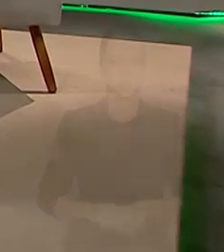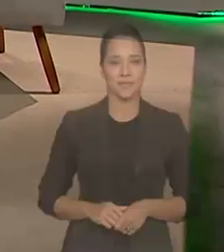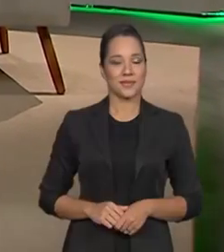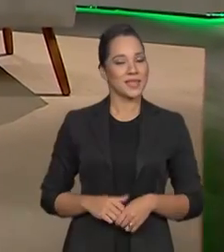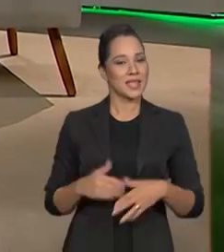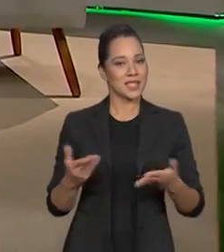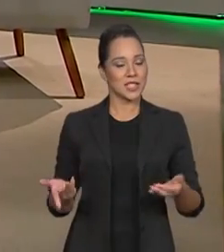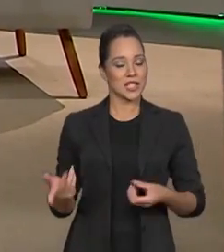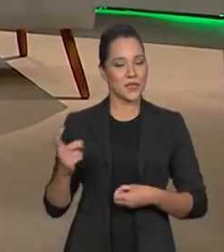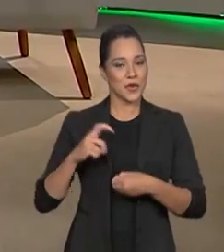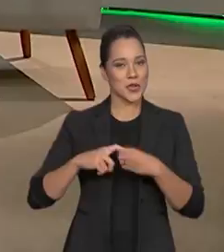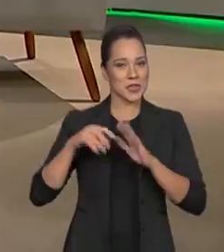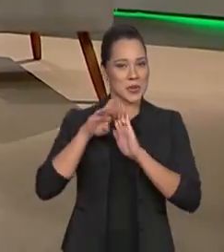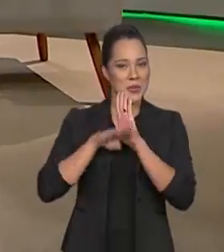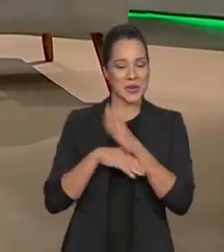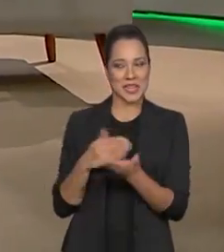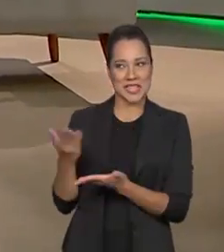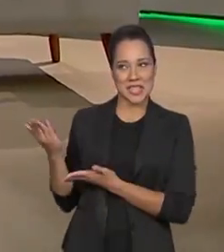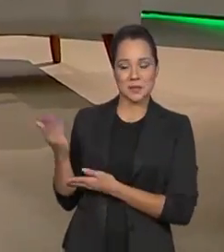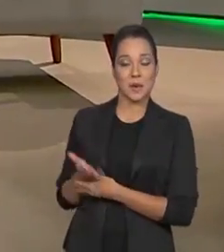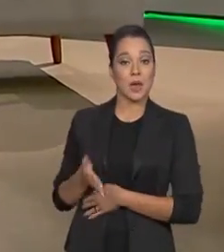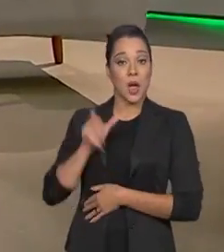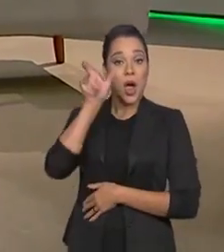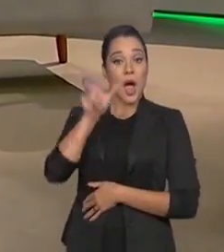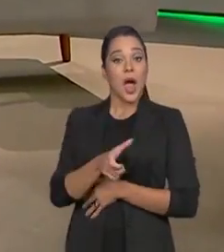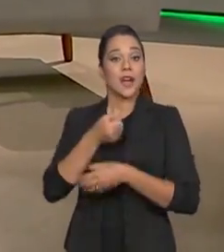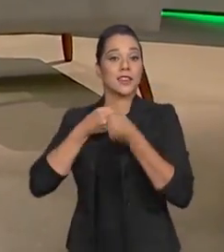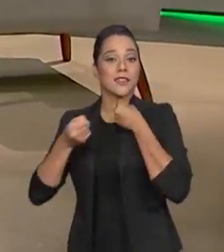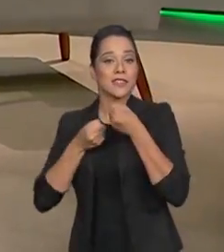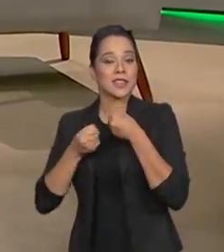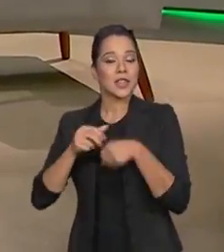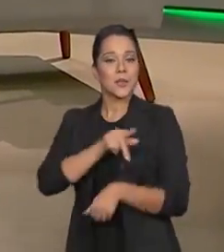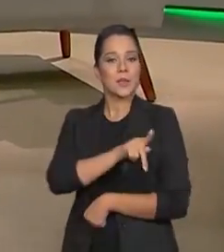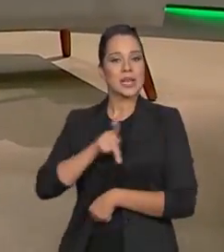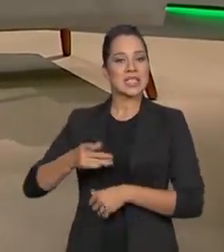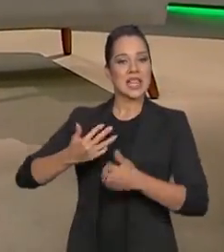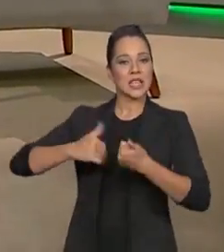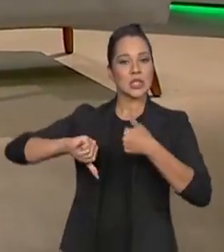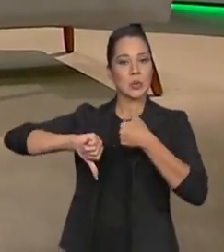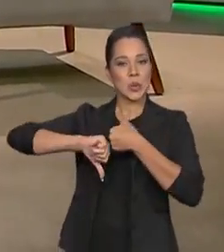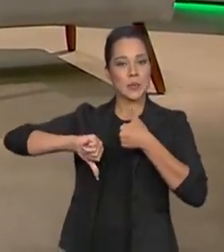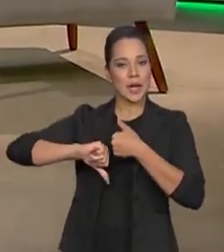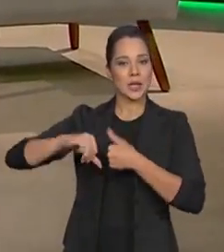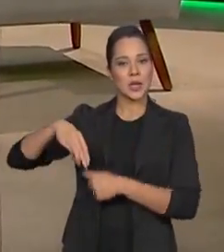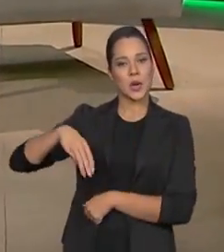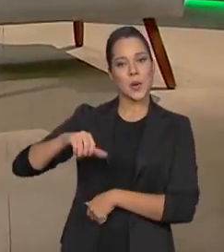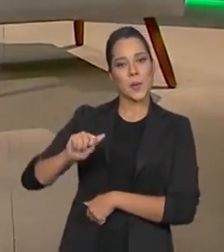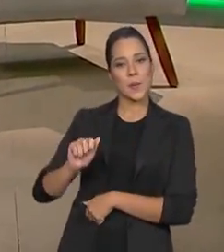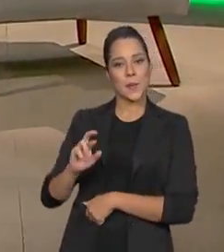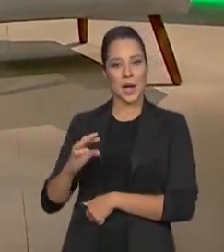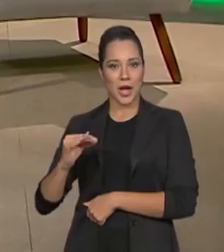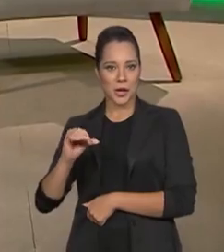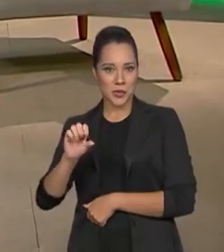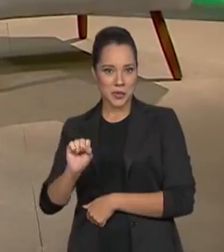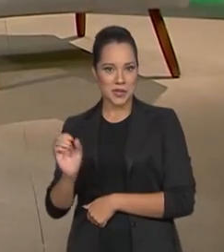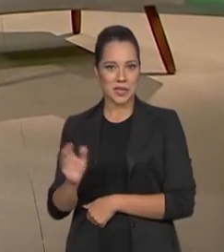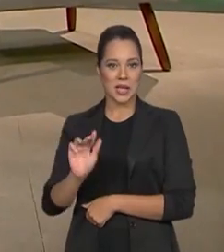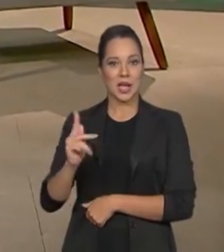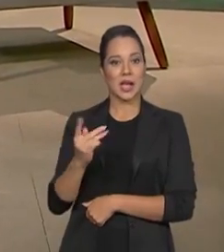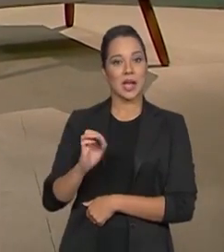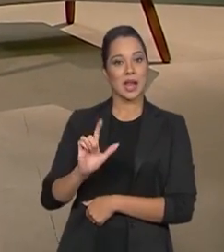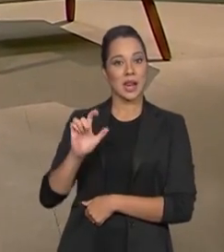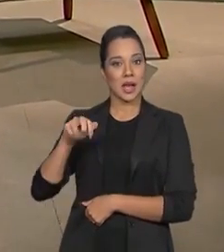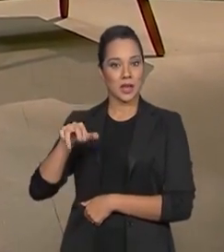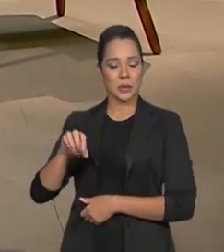Voltamos com o Brasil em palco entrevistado é o presidente do Inmetro Marcos Heleno Gerson bom